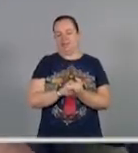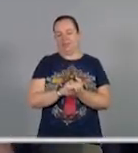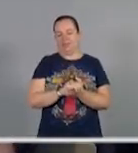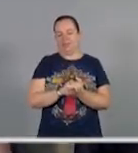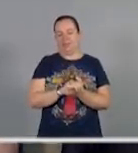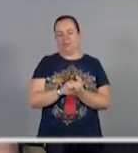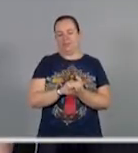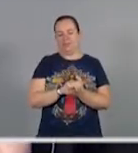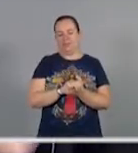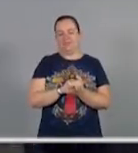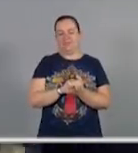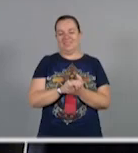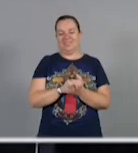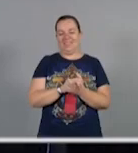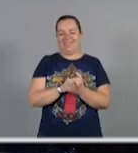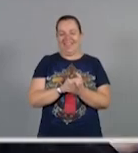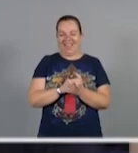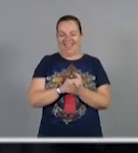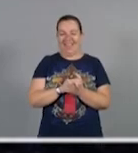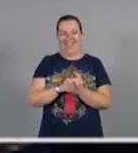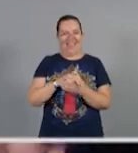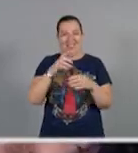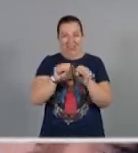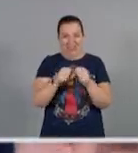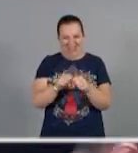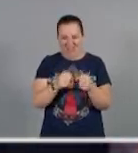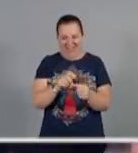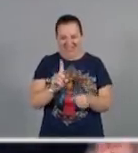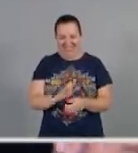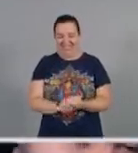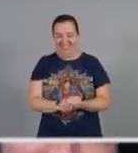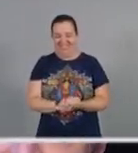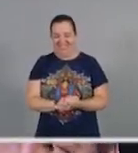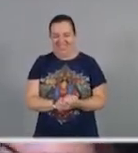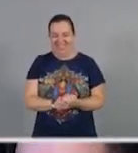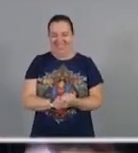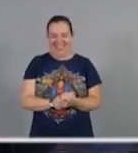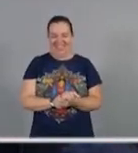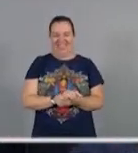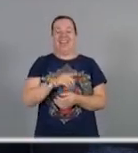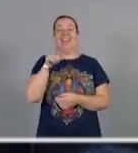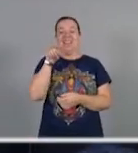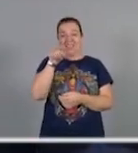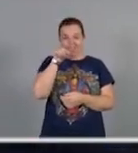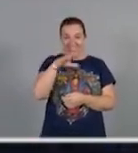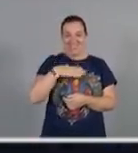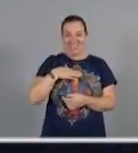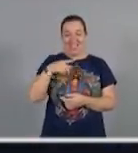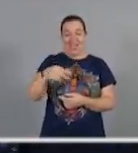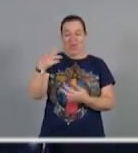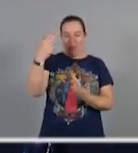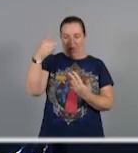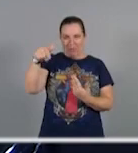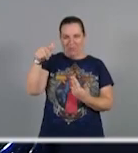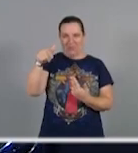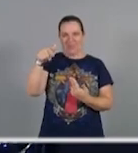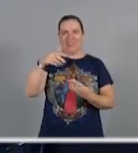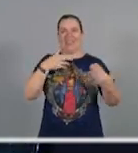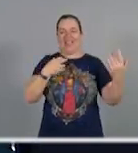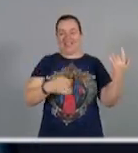Solta aí, meu filho, não vou quebrar a tua guitarra, não, que você vai morre. Está vendo? Você é uma guitarra. Escutou?